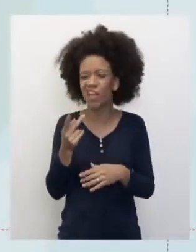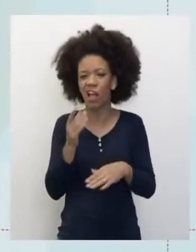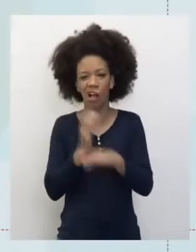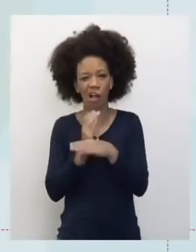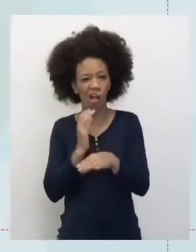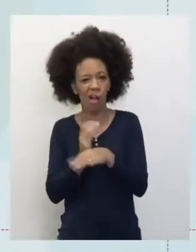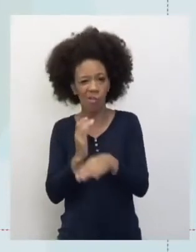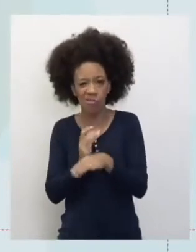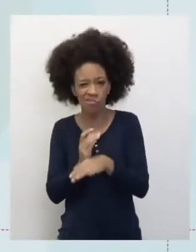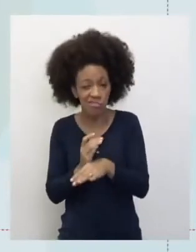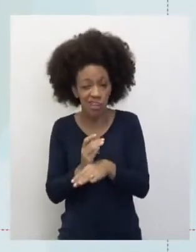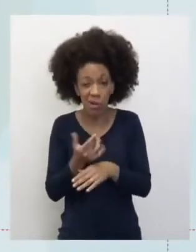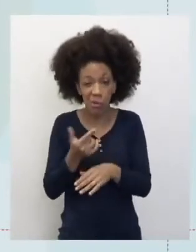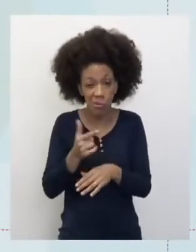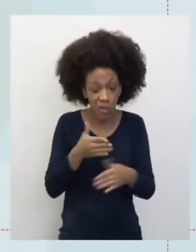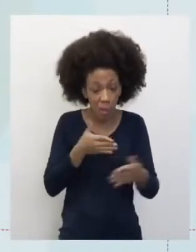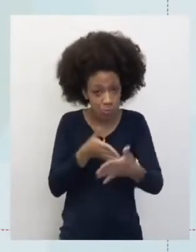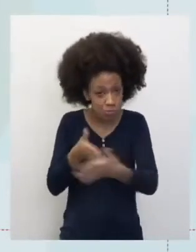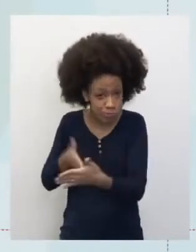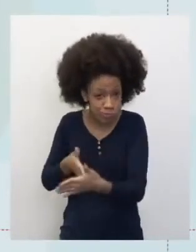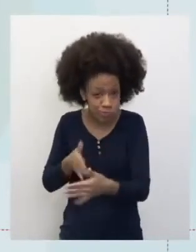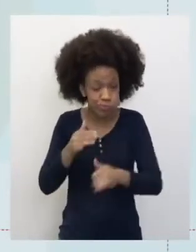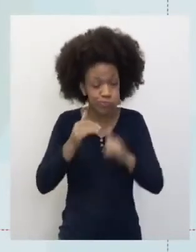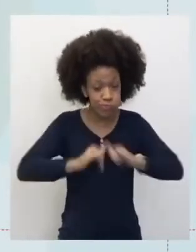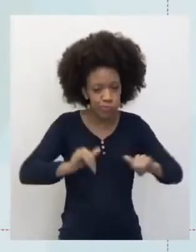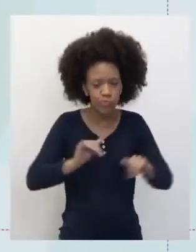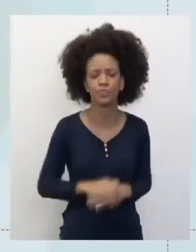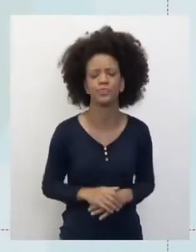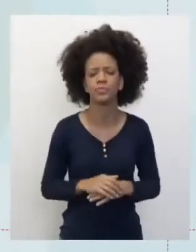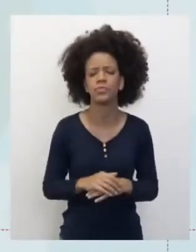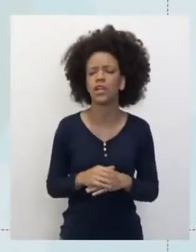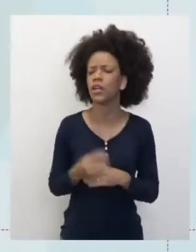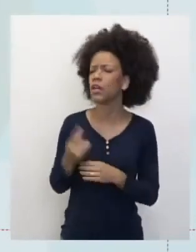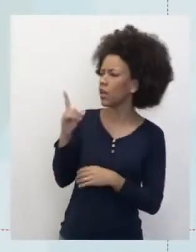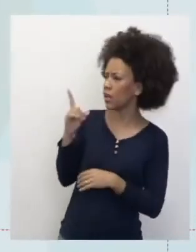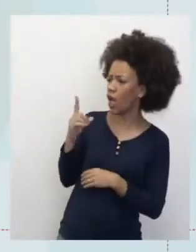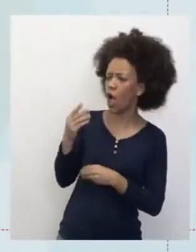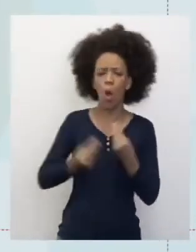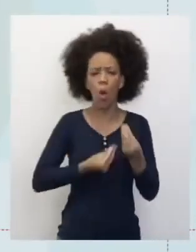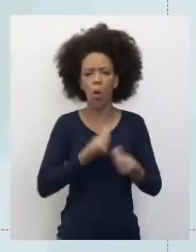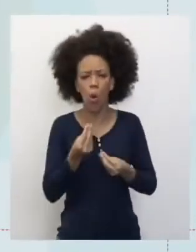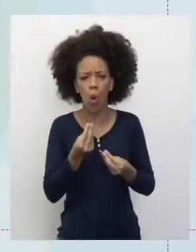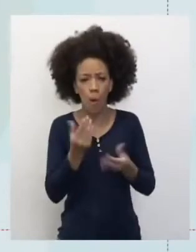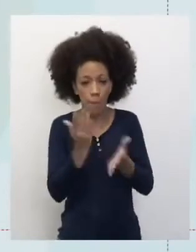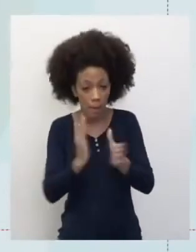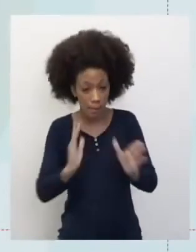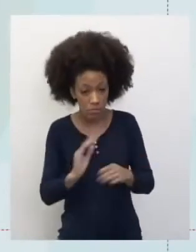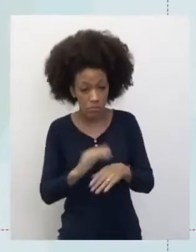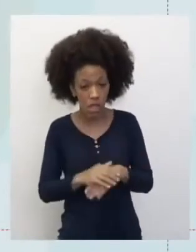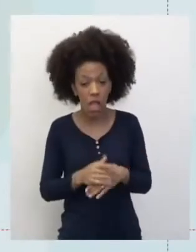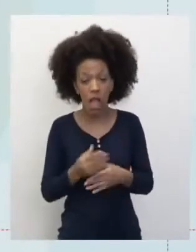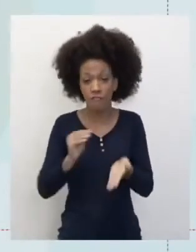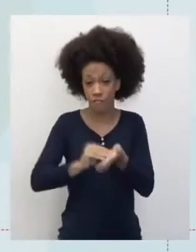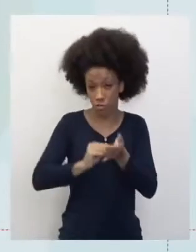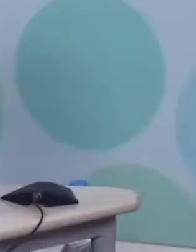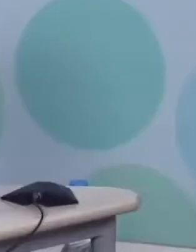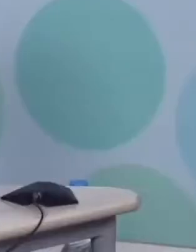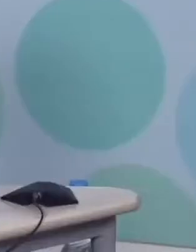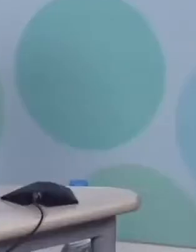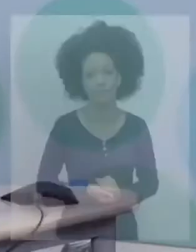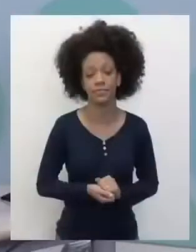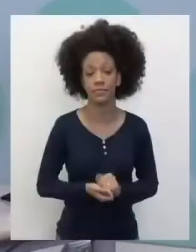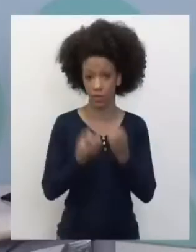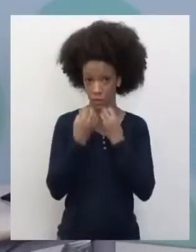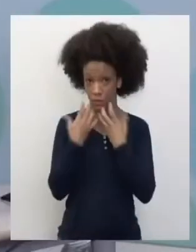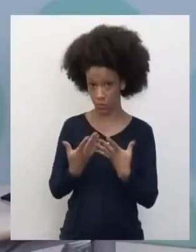a última: como podemos combater a desinformação, tá bom? Um minutinho e meio para vocês responderem.